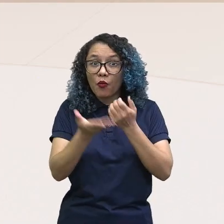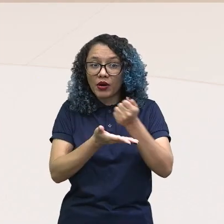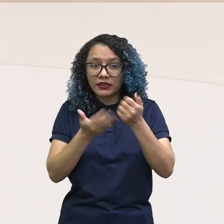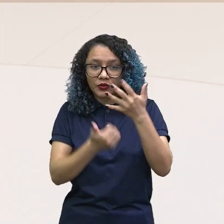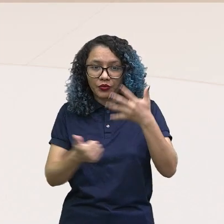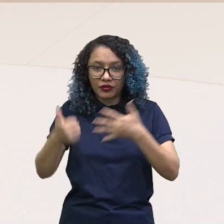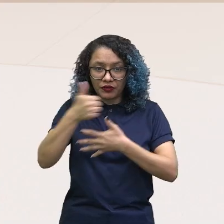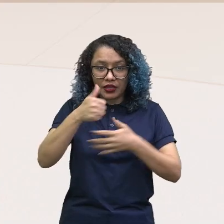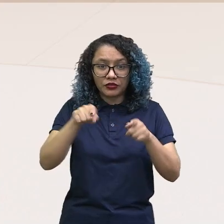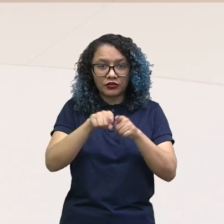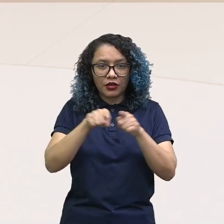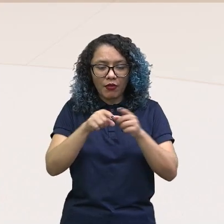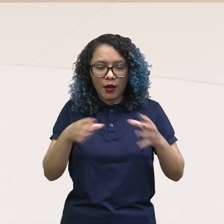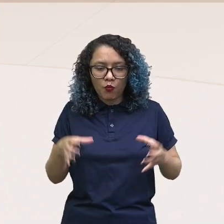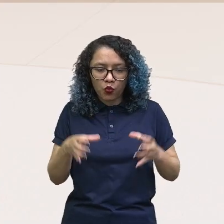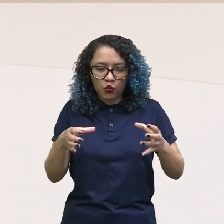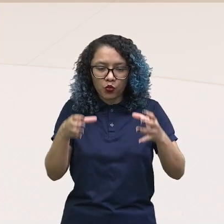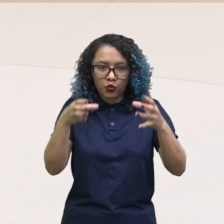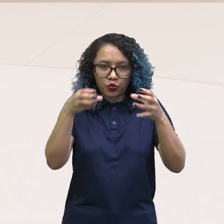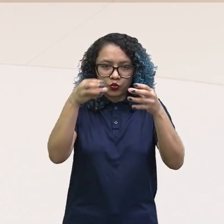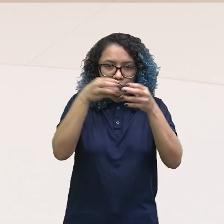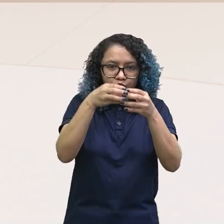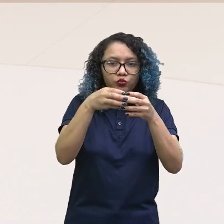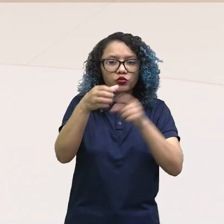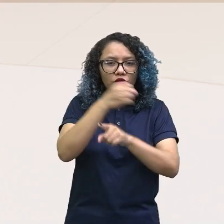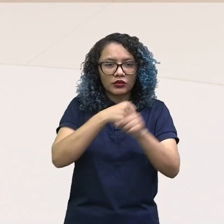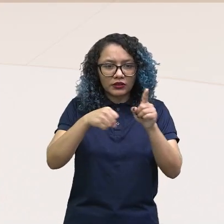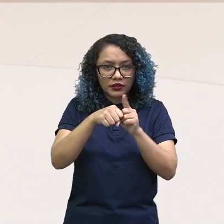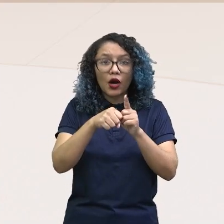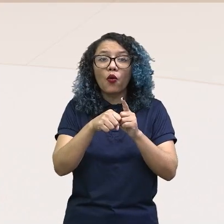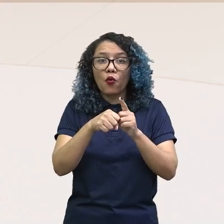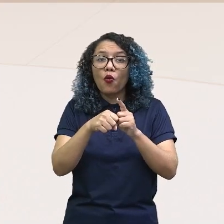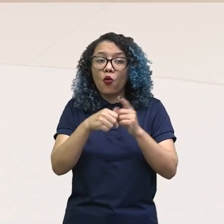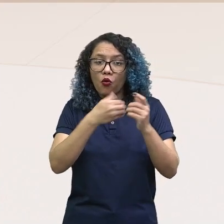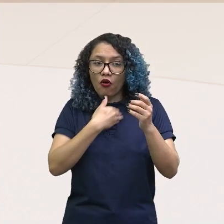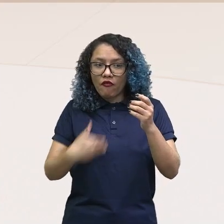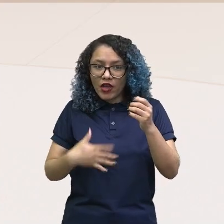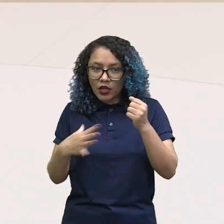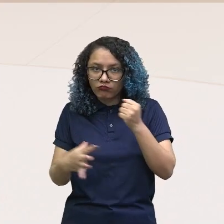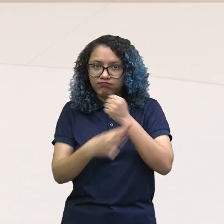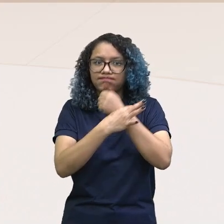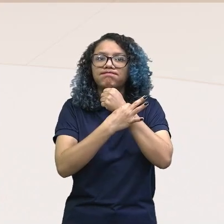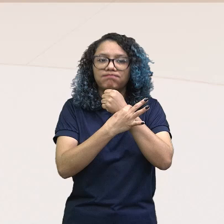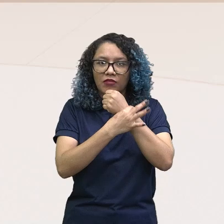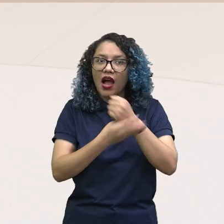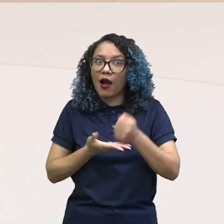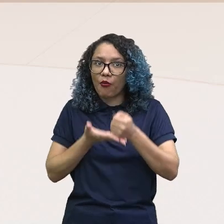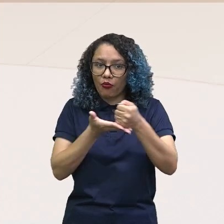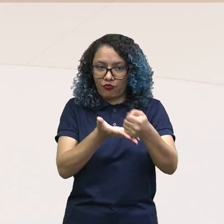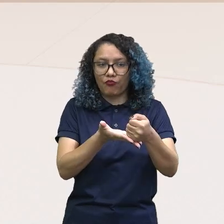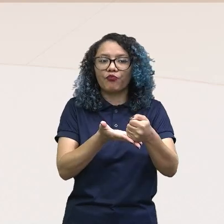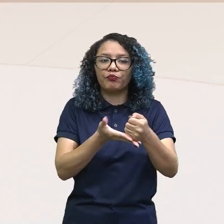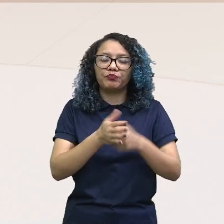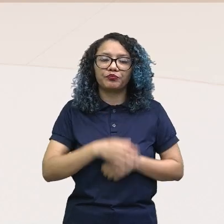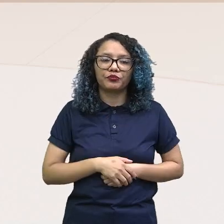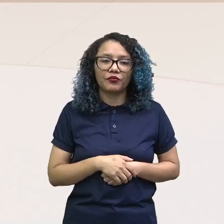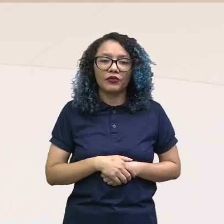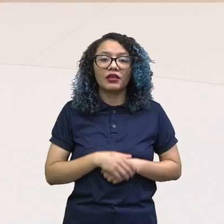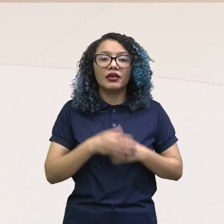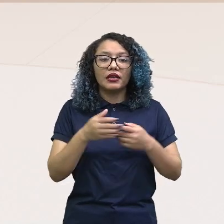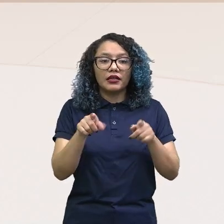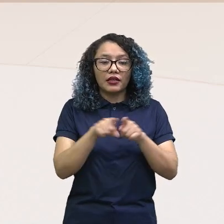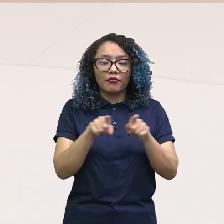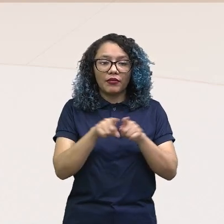estratificação social é garantida pelo Estado. O próprio Estado garante essa estratificação. Uma das